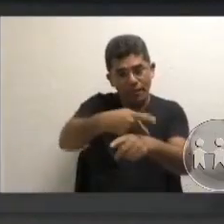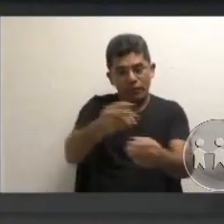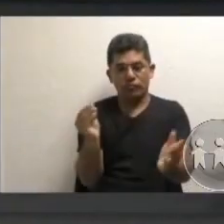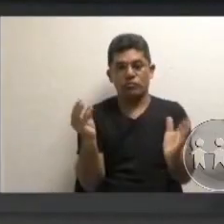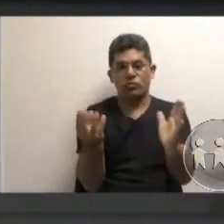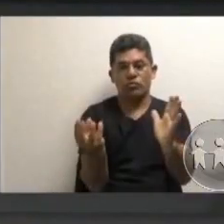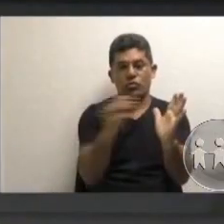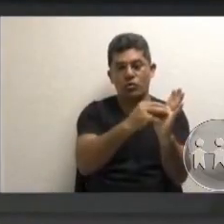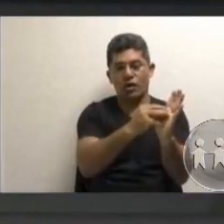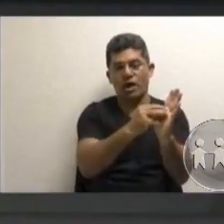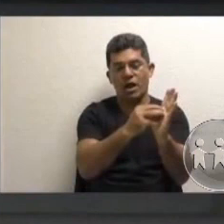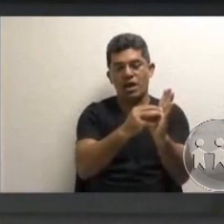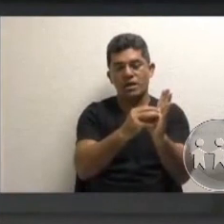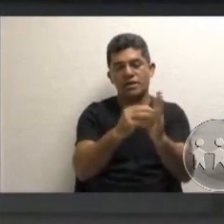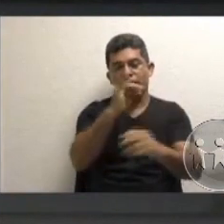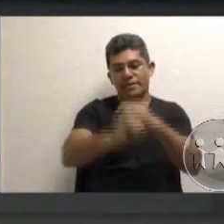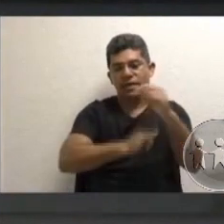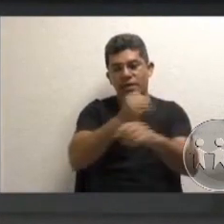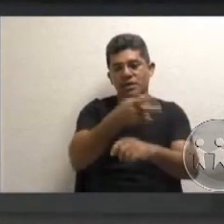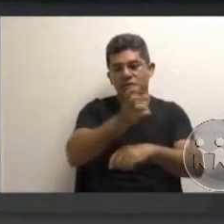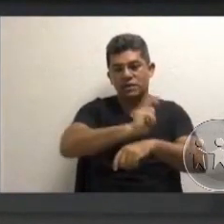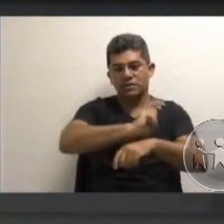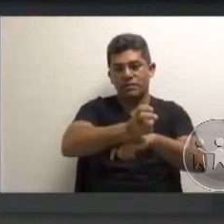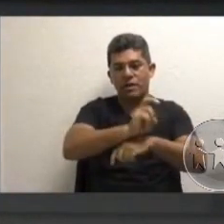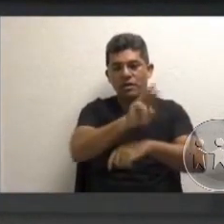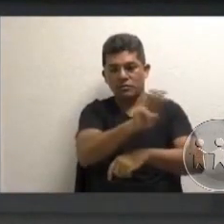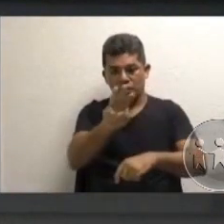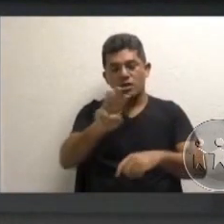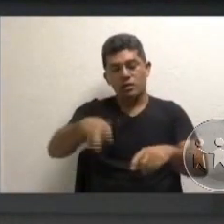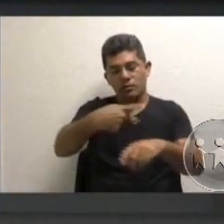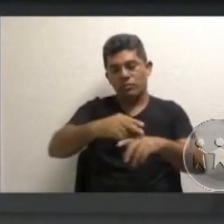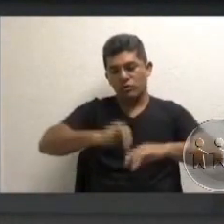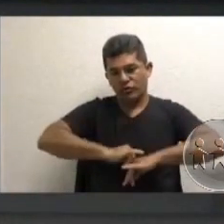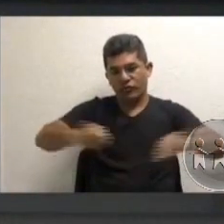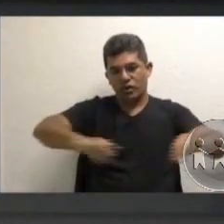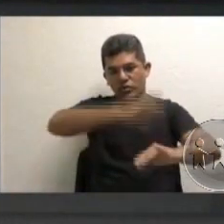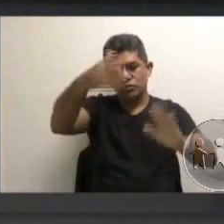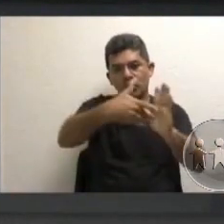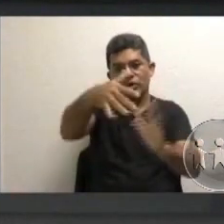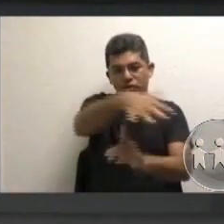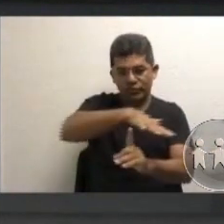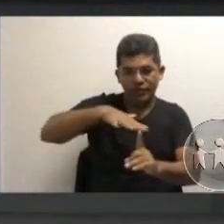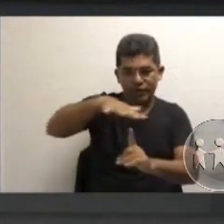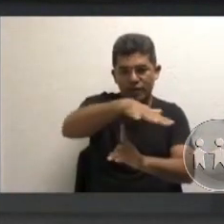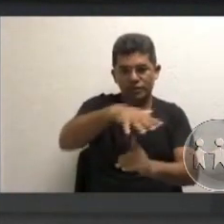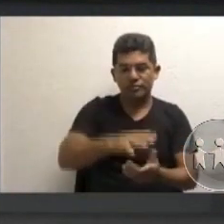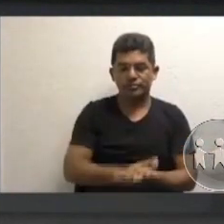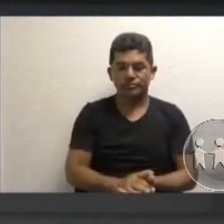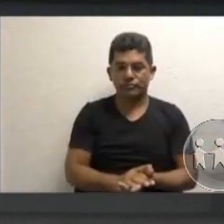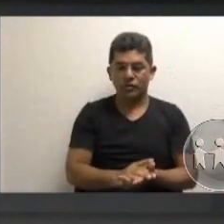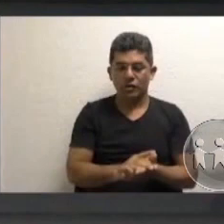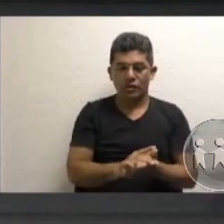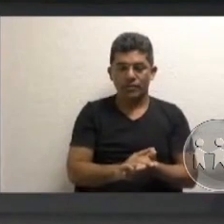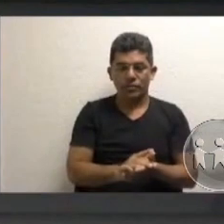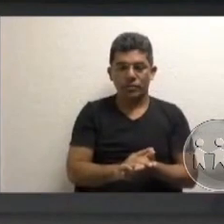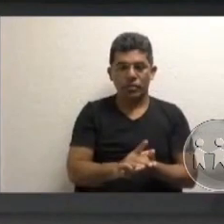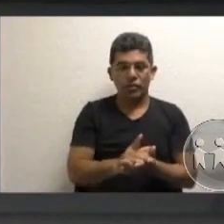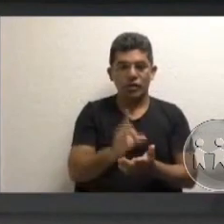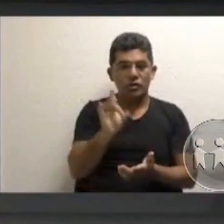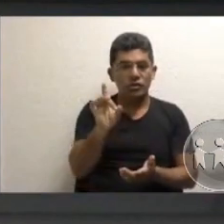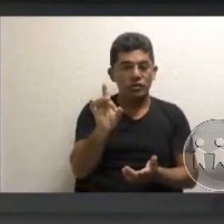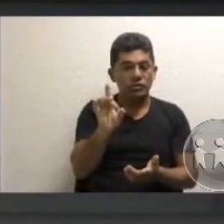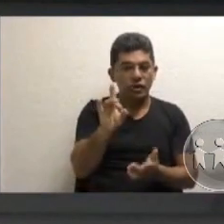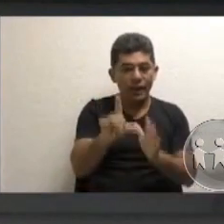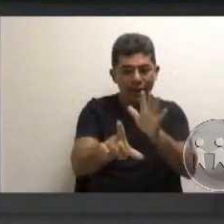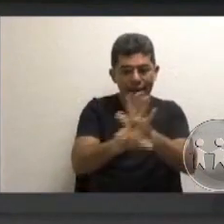relação a este pedido de impeachment que voltou a tramitar na casa nesta terça-feira, os líderes dos partidos vão precisar indicar